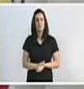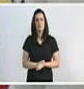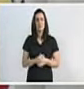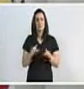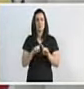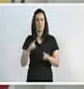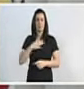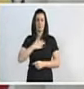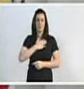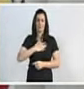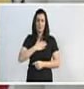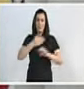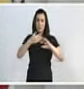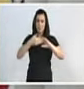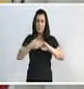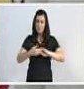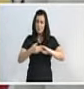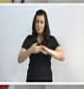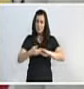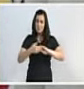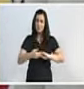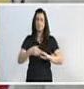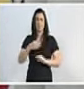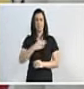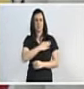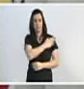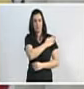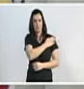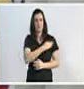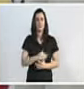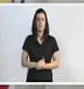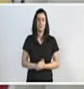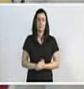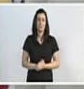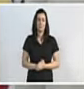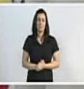gostaria aqui também, então, de parabenizar o prefeito Napoleão. Né?